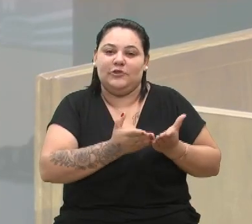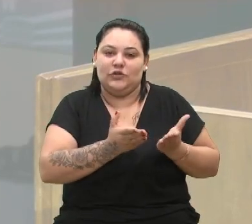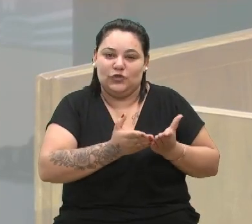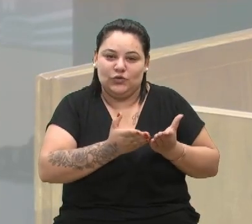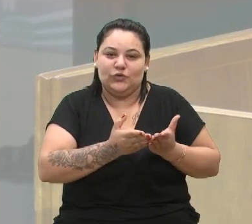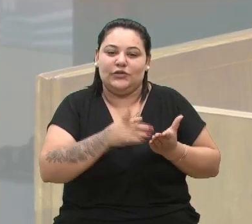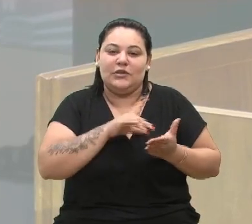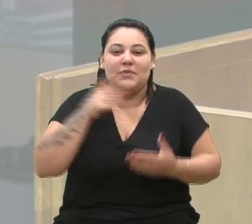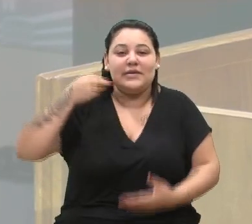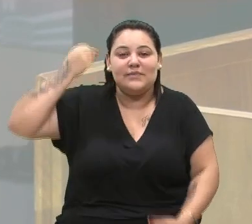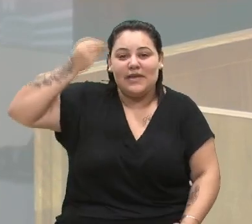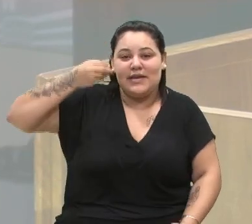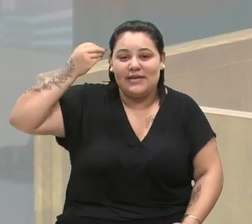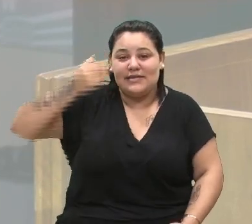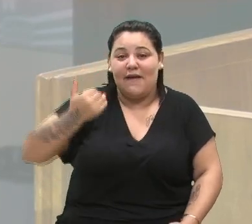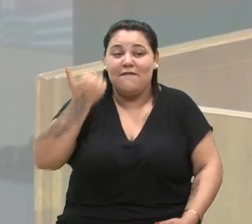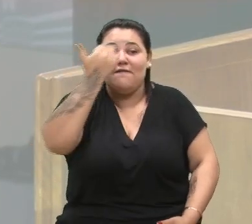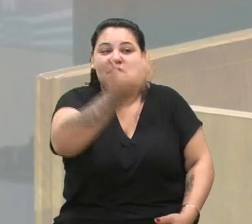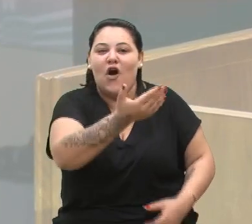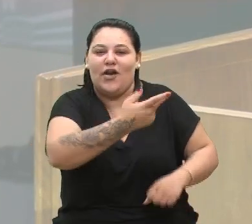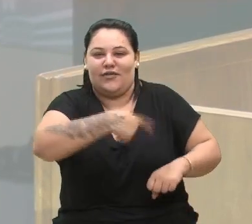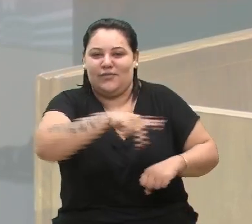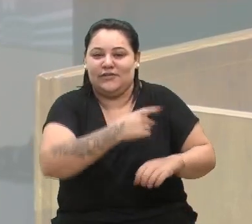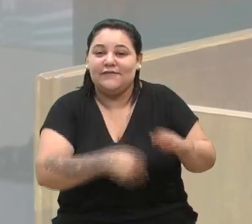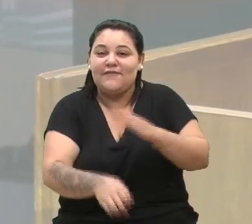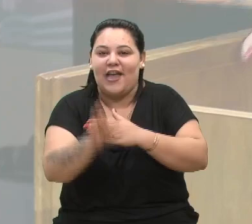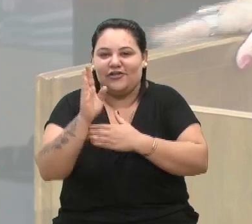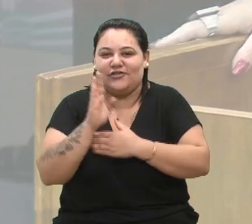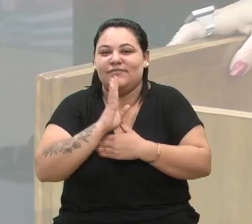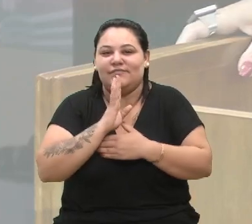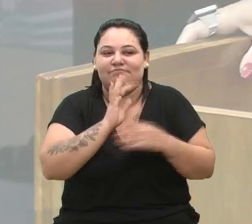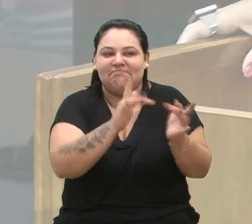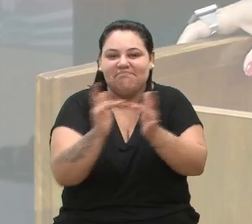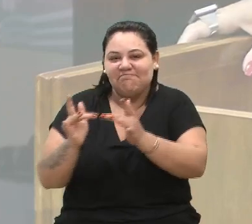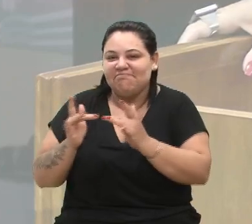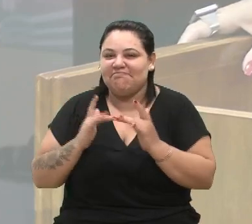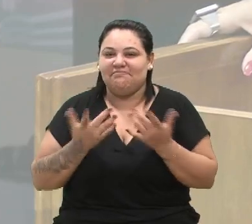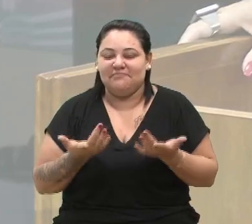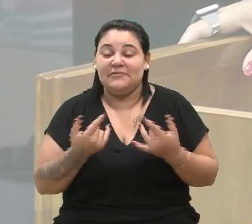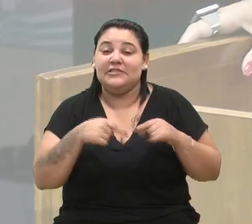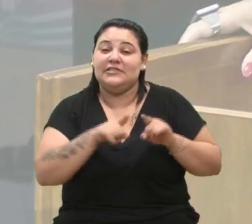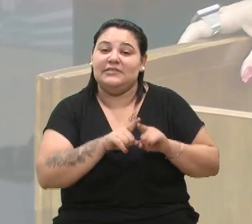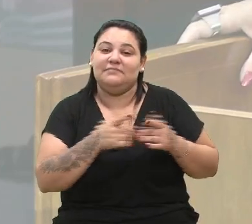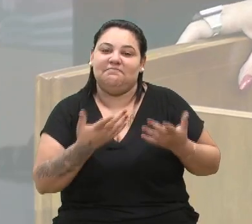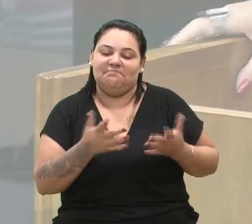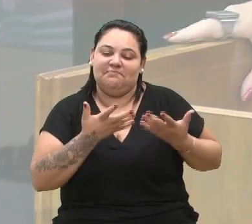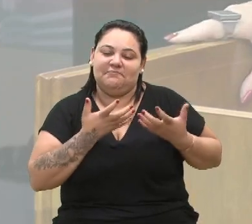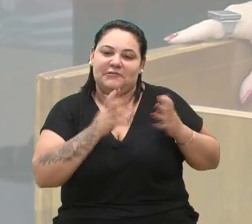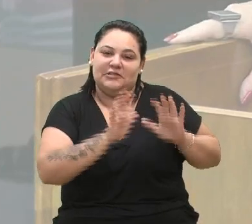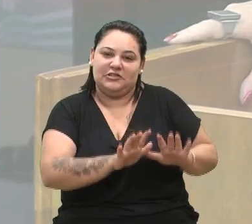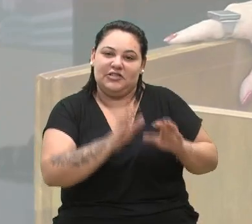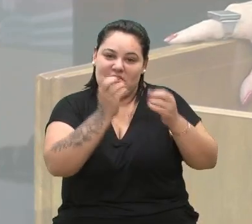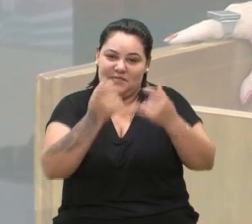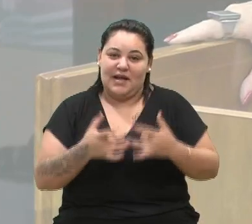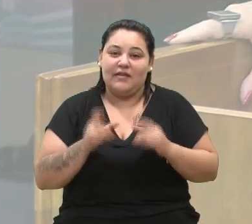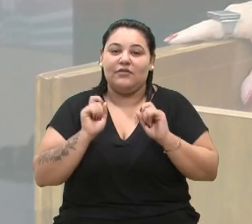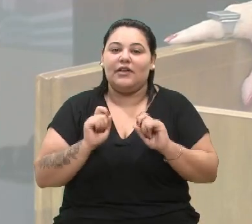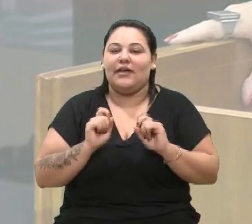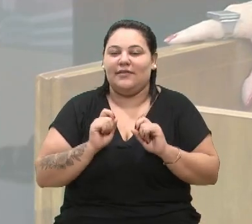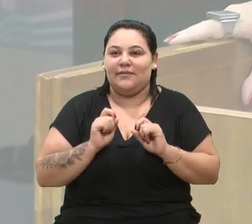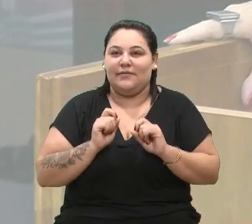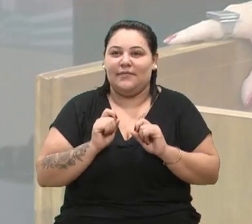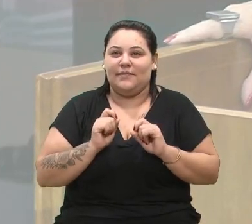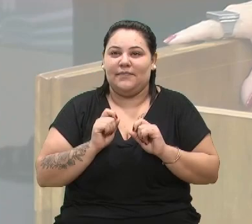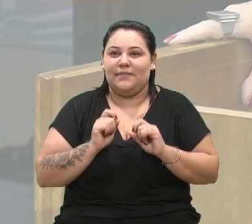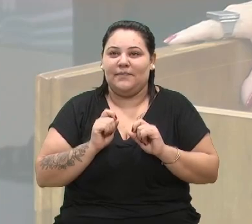ter uma experiência fora do nosso país. Então, nós queremos deixar aqui dito, até em função